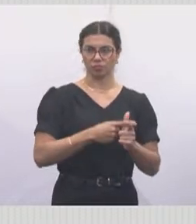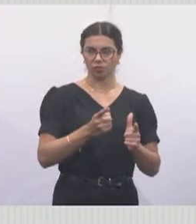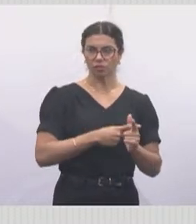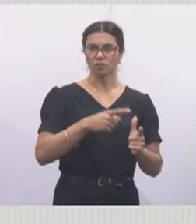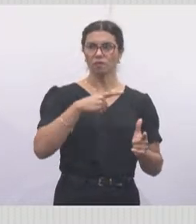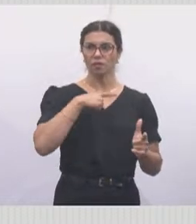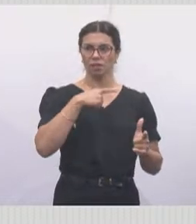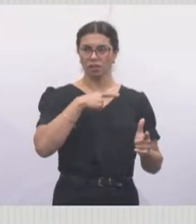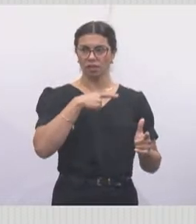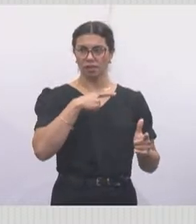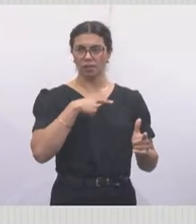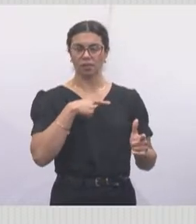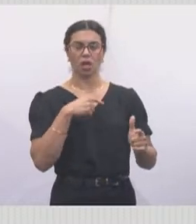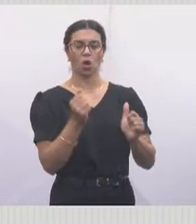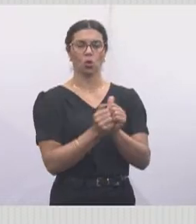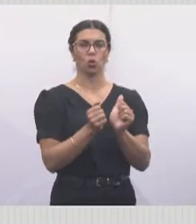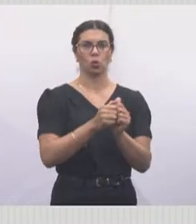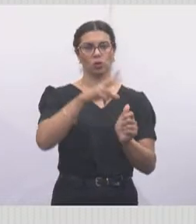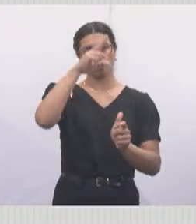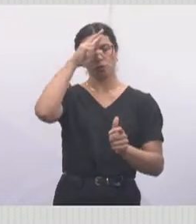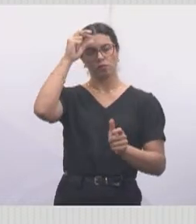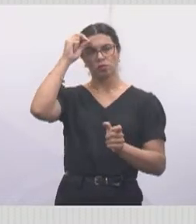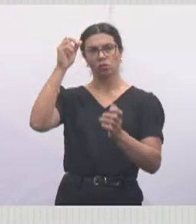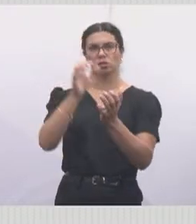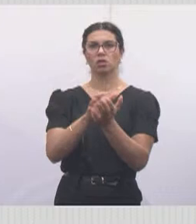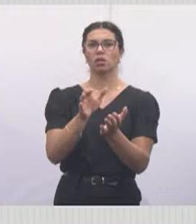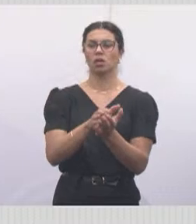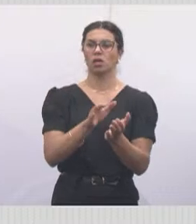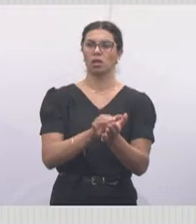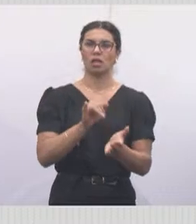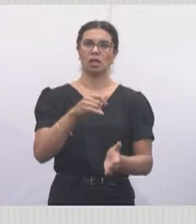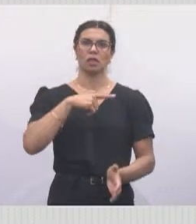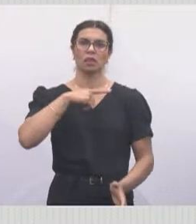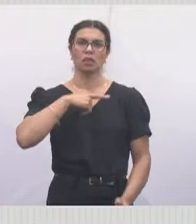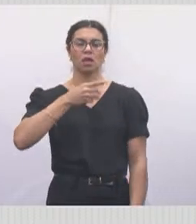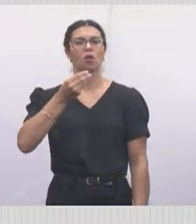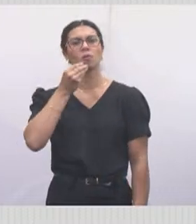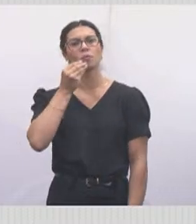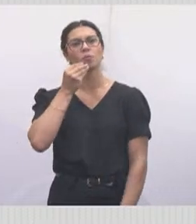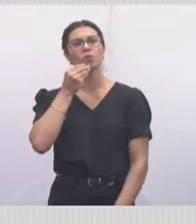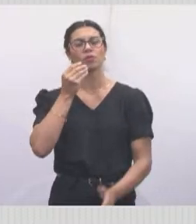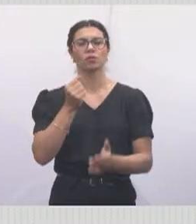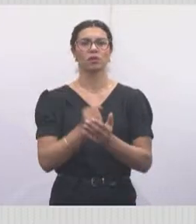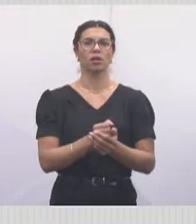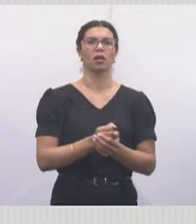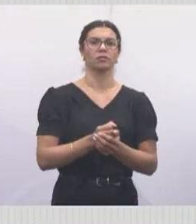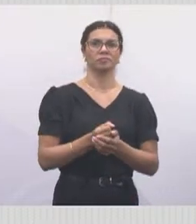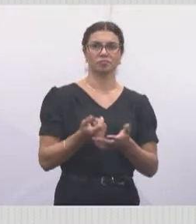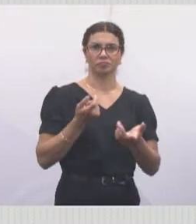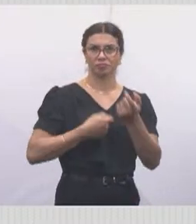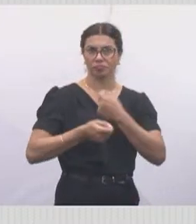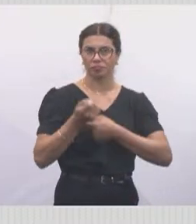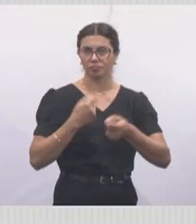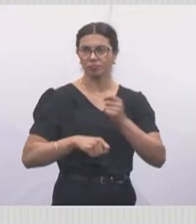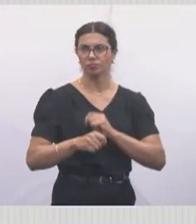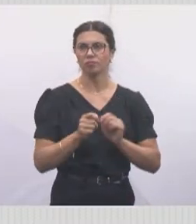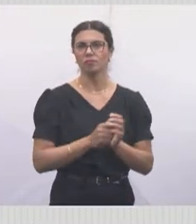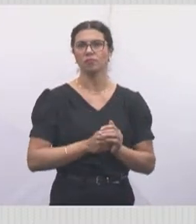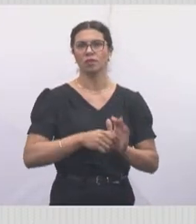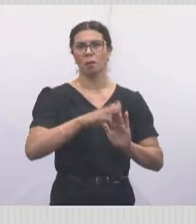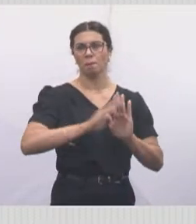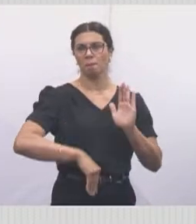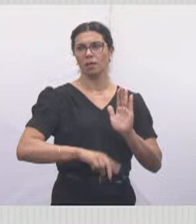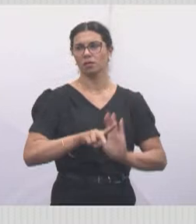dívida ativa junto à Prefeitura de Jacareí terá a oportunidade de negociá-los com desconto de 50%